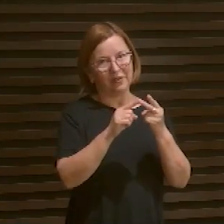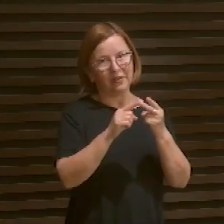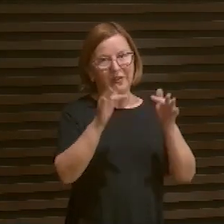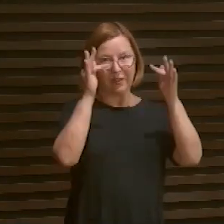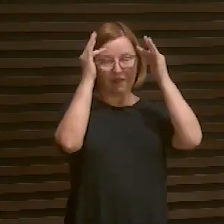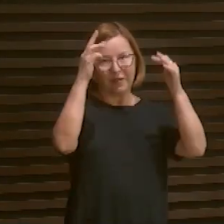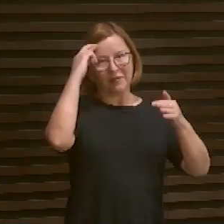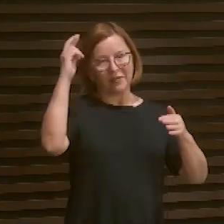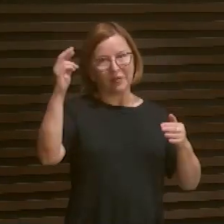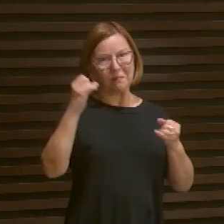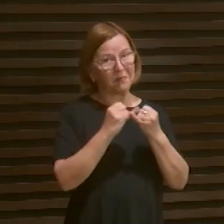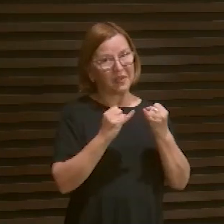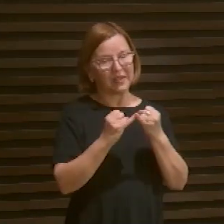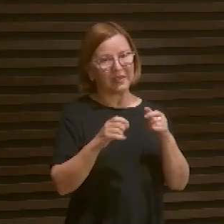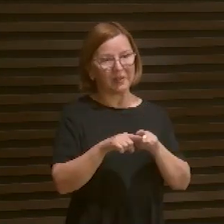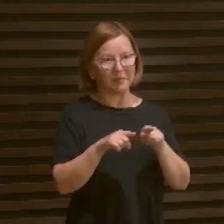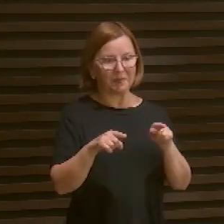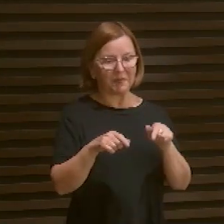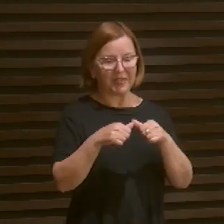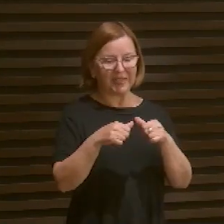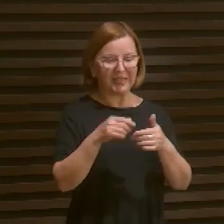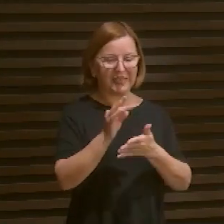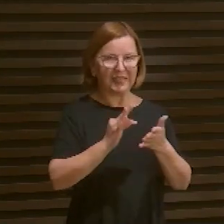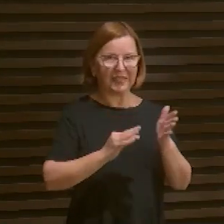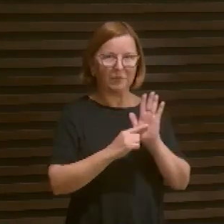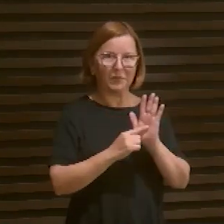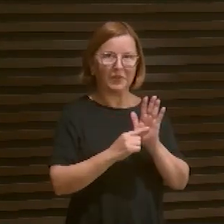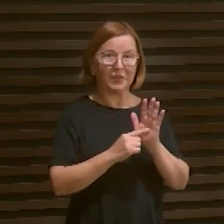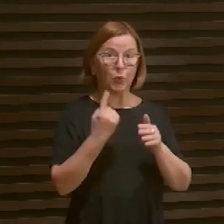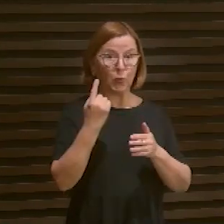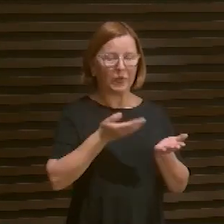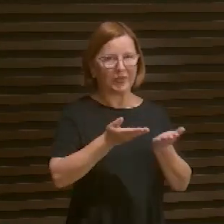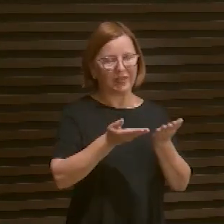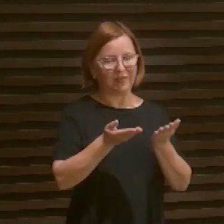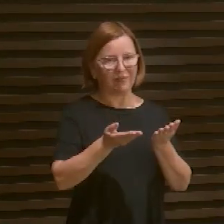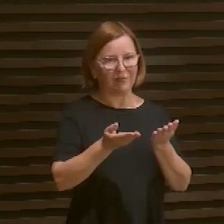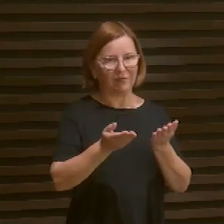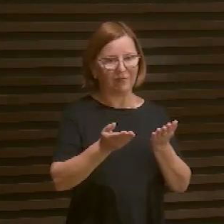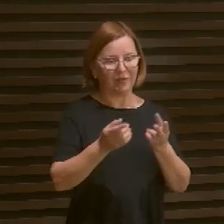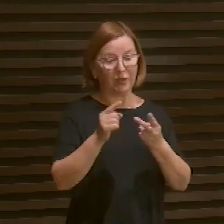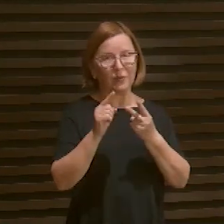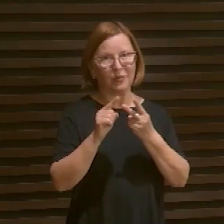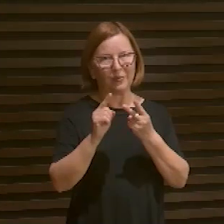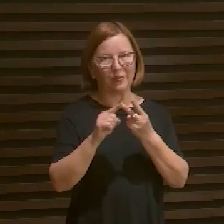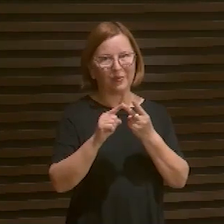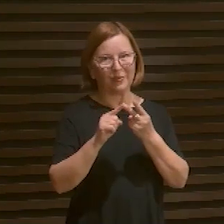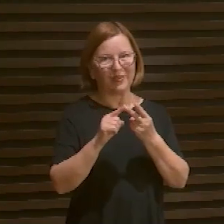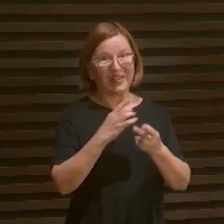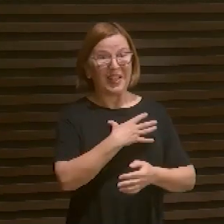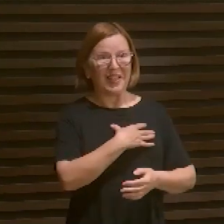são parecidos, mas quando chega aqui, um é servo e o outro é